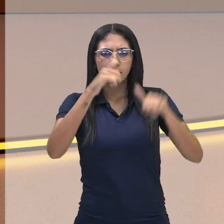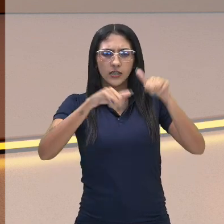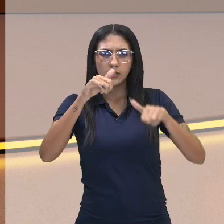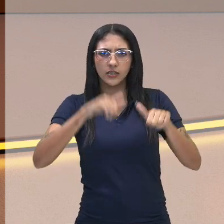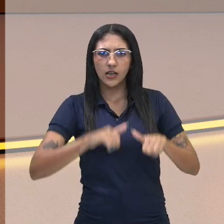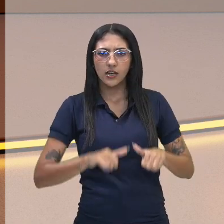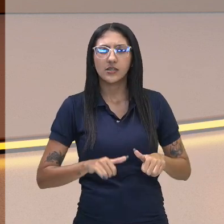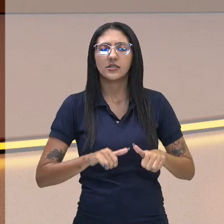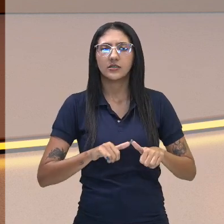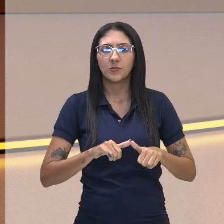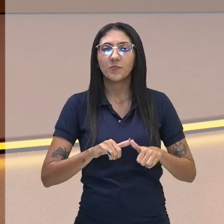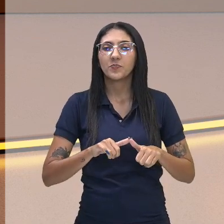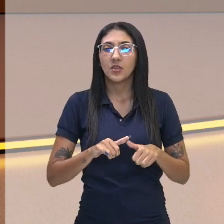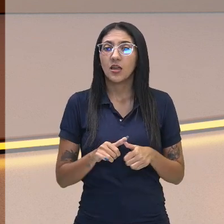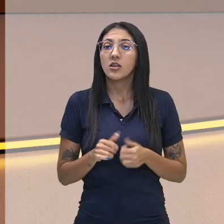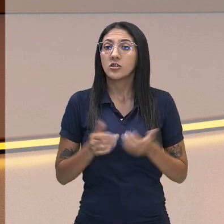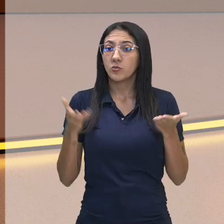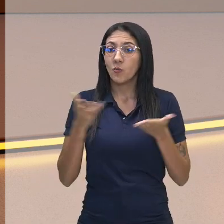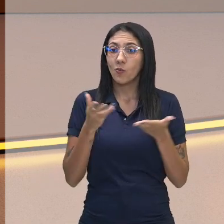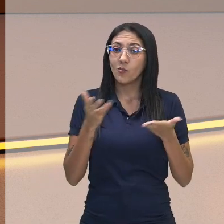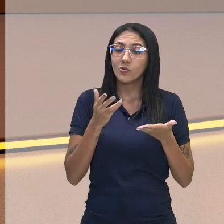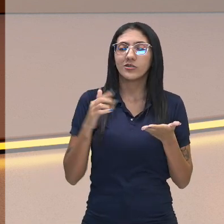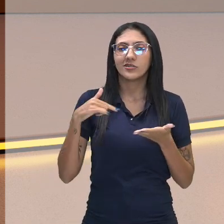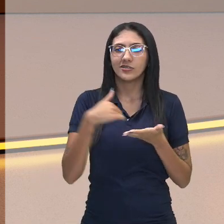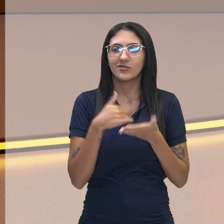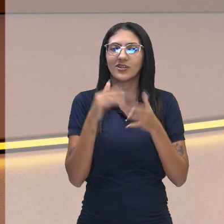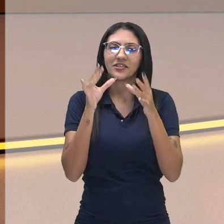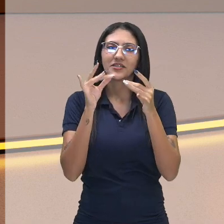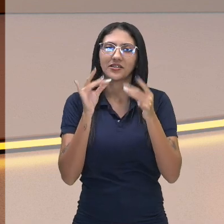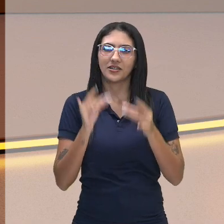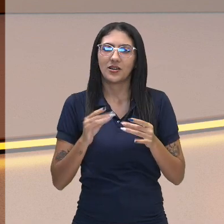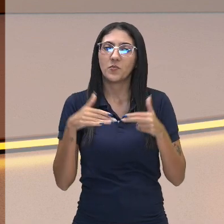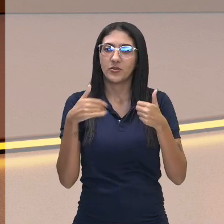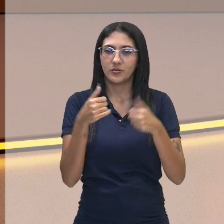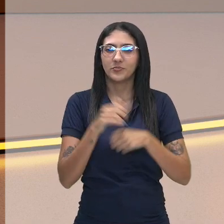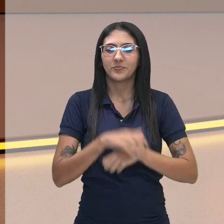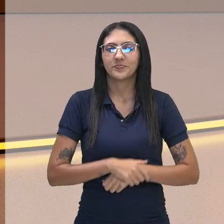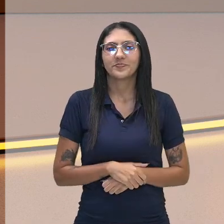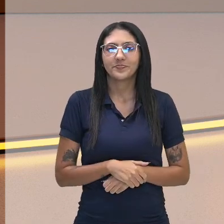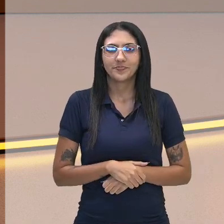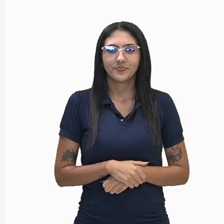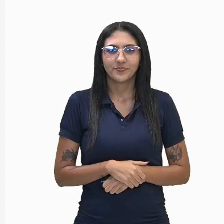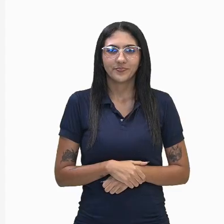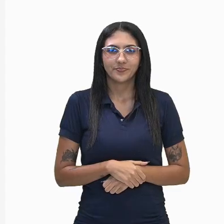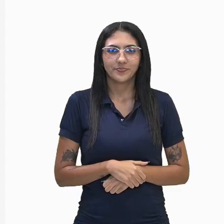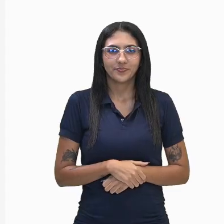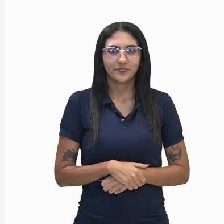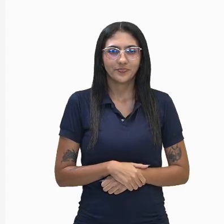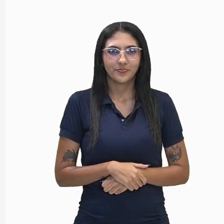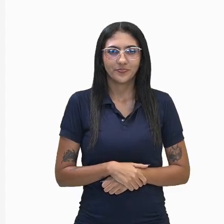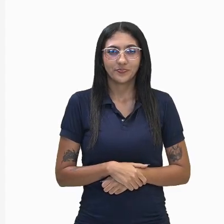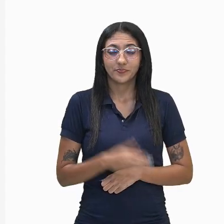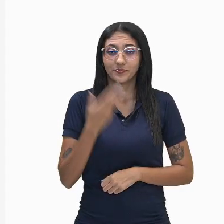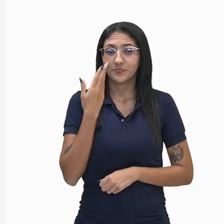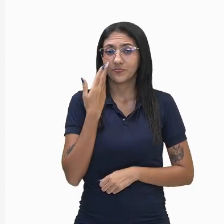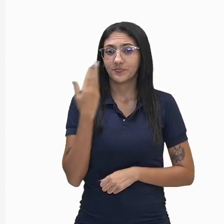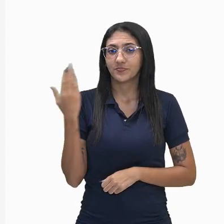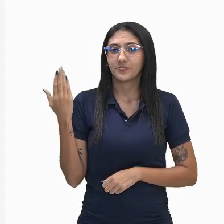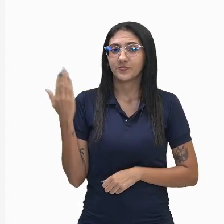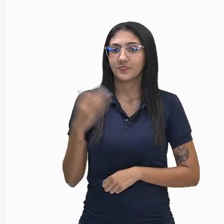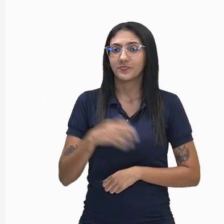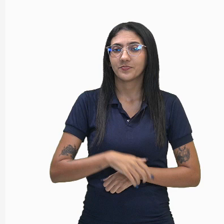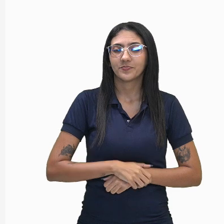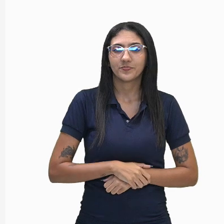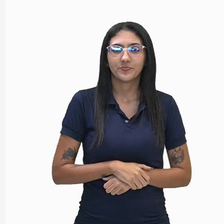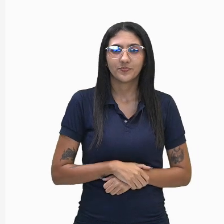que vamos destrinchar esses registros históricos. Vamos ao texto. As